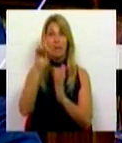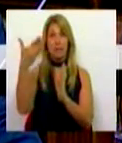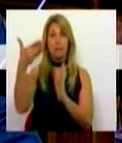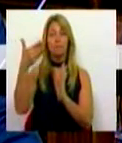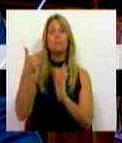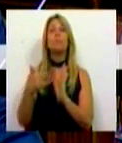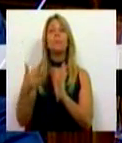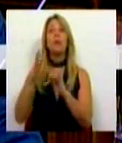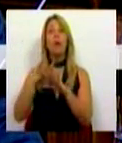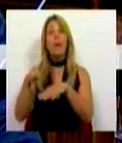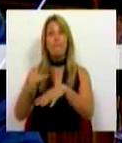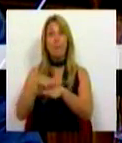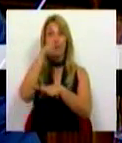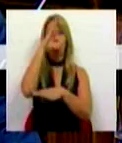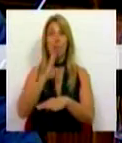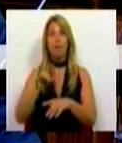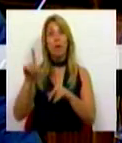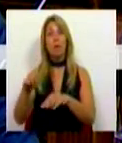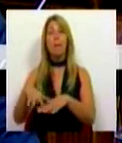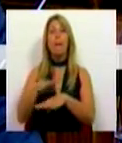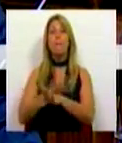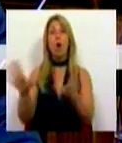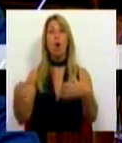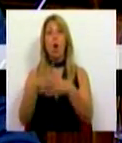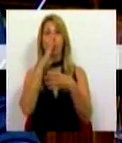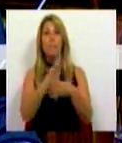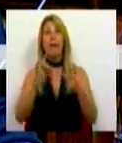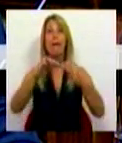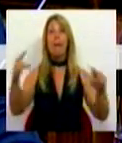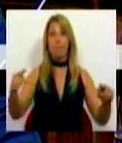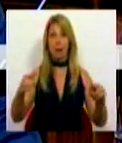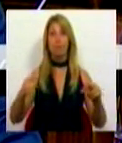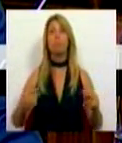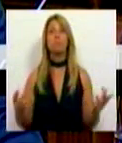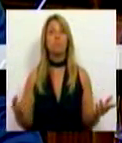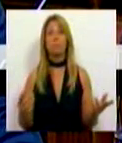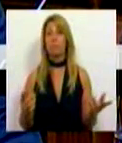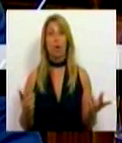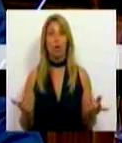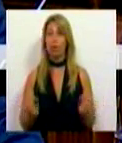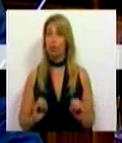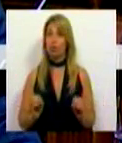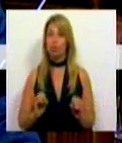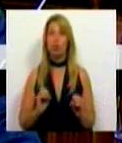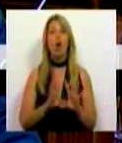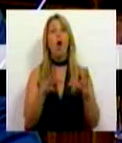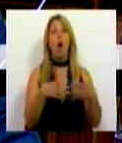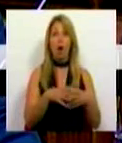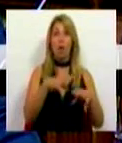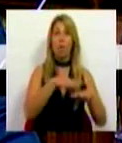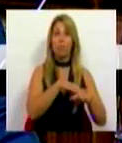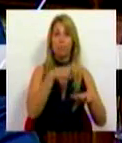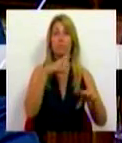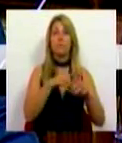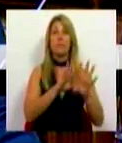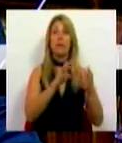61º, sobre os membros do Governo e os membros do órgão executivo da Câmara Municipal, portanto, que não deverá ser do órgão executivo da Câmara Municipal, mas